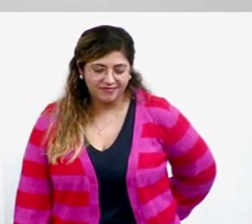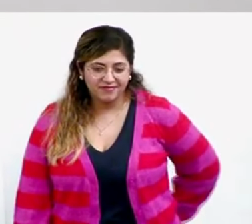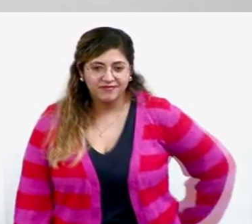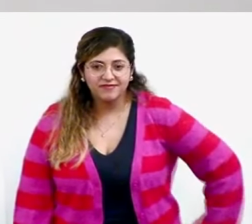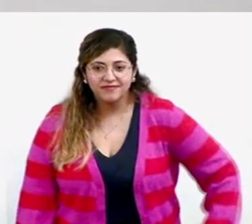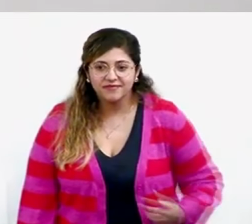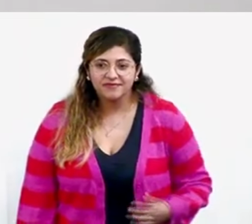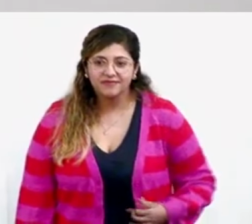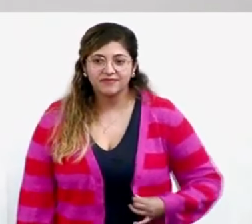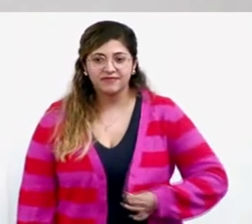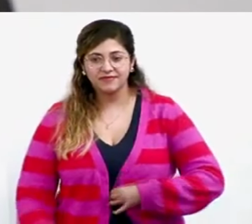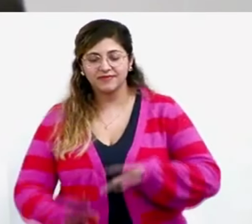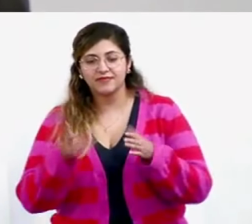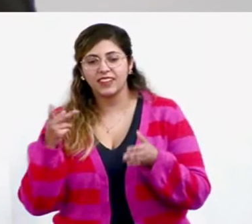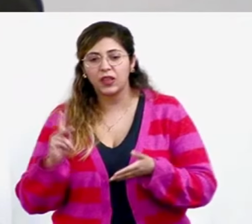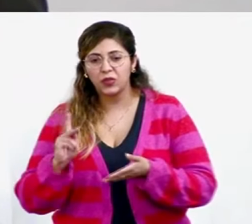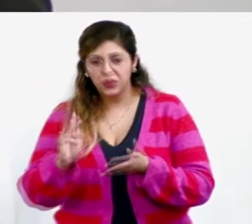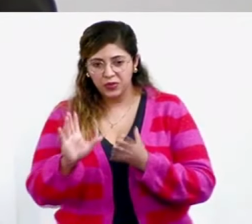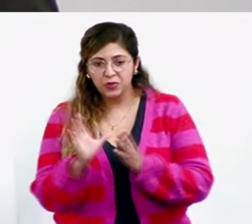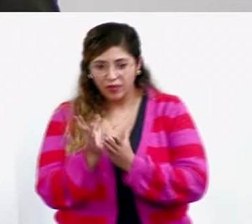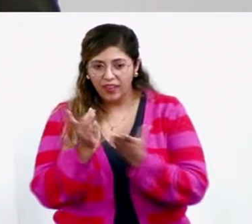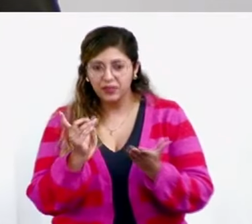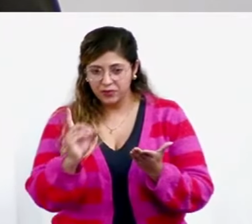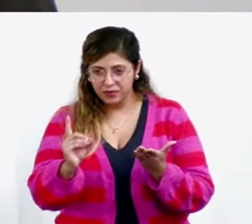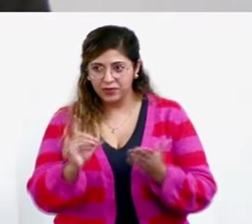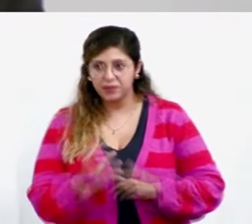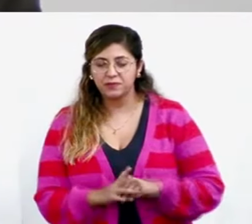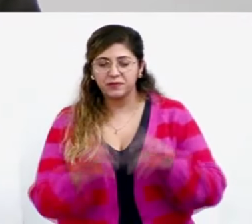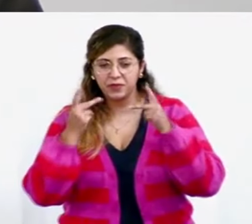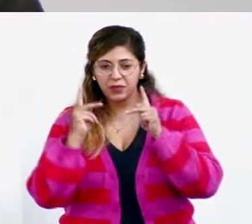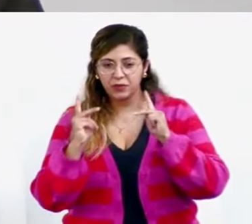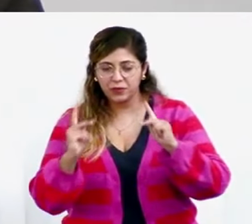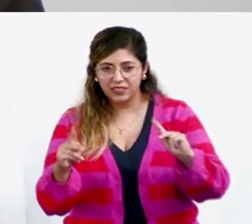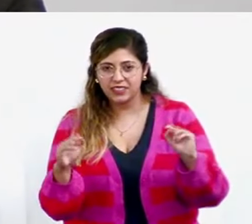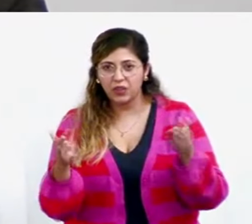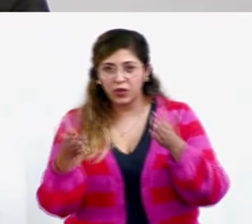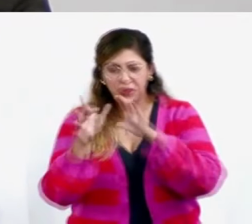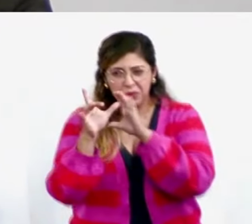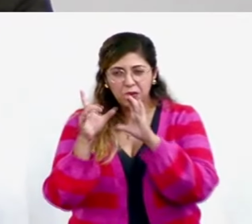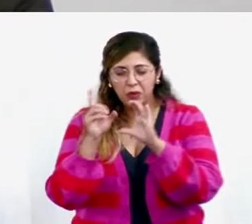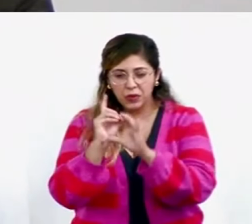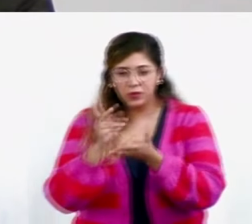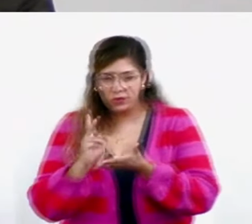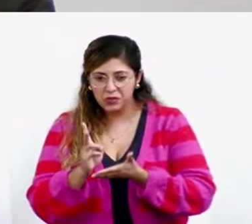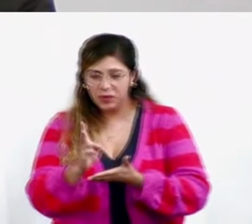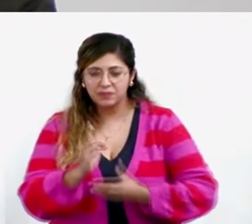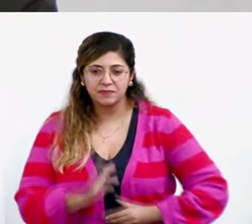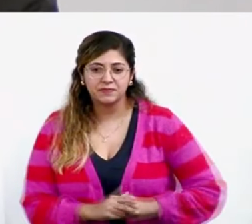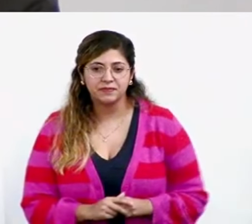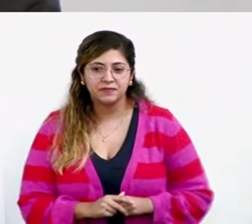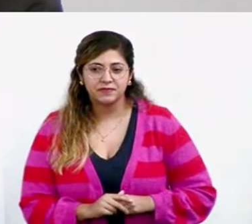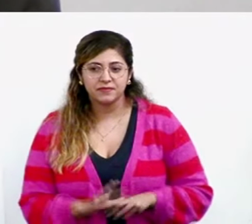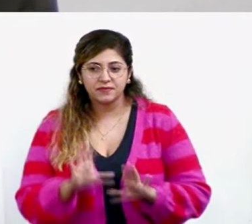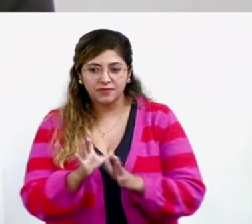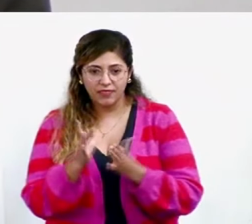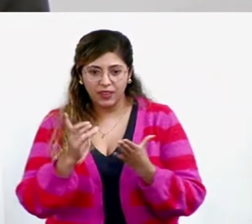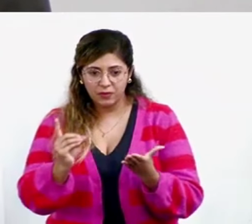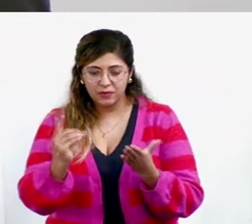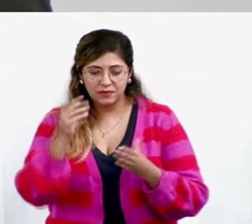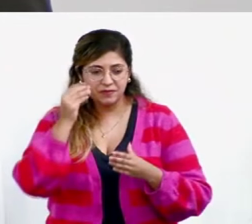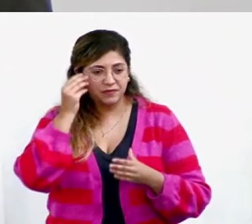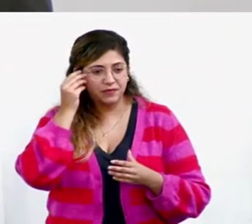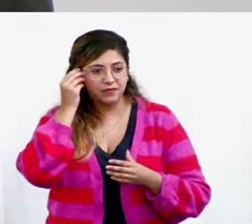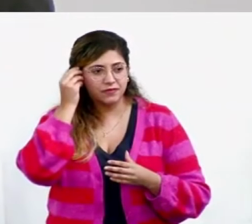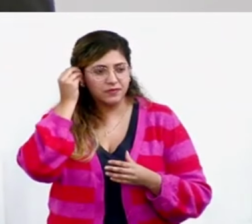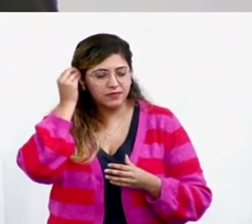Queridos, vamos dar continuidade ao nosso culto ao Senhor e convido a igreja a abrir a palavra de Deus na carta de